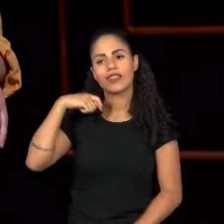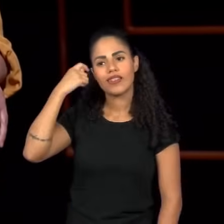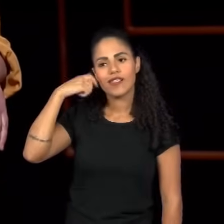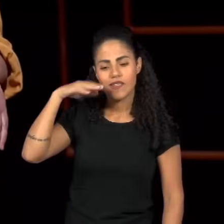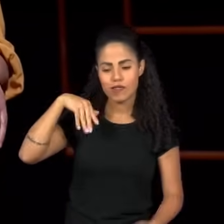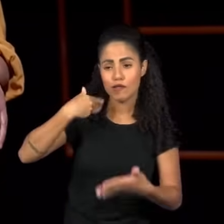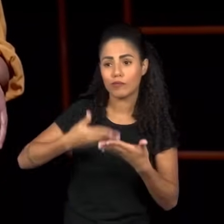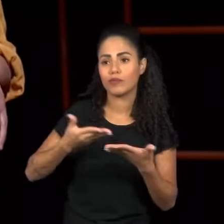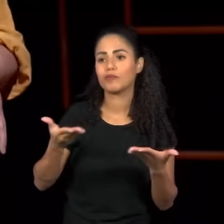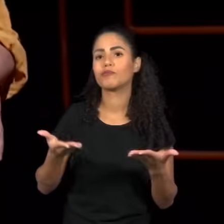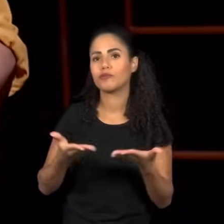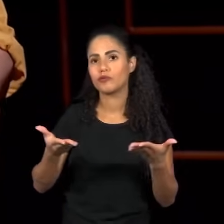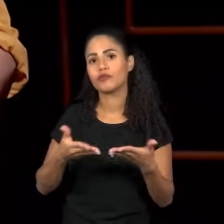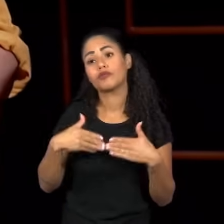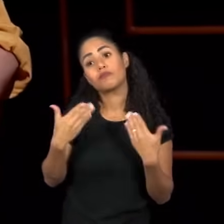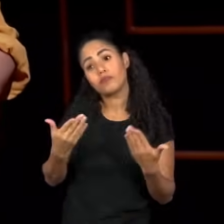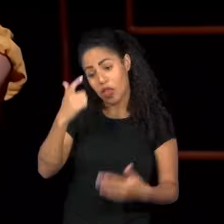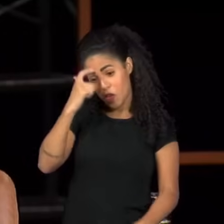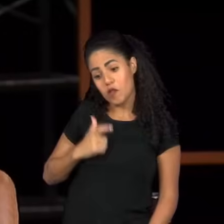atriz.